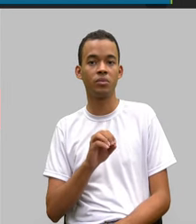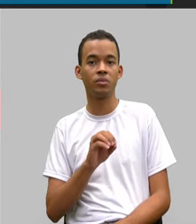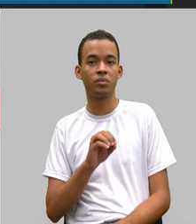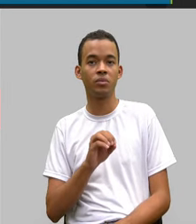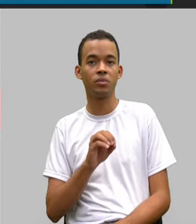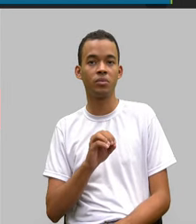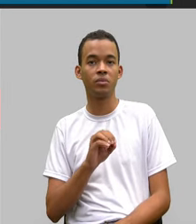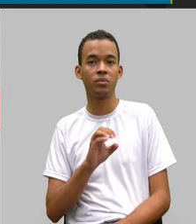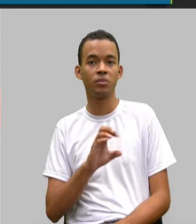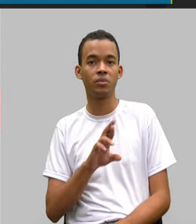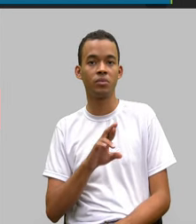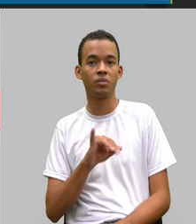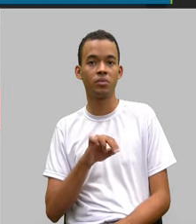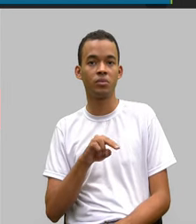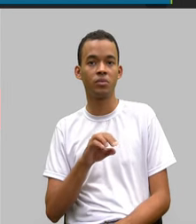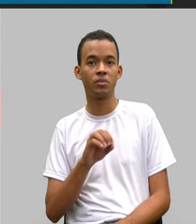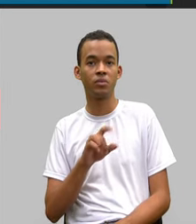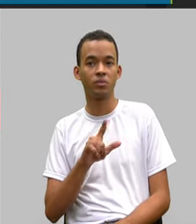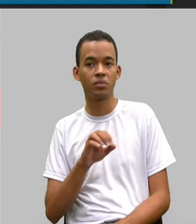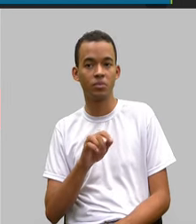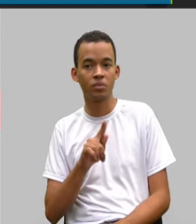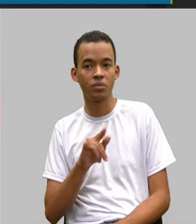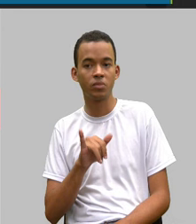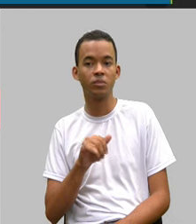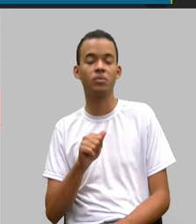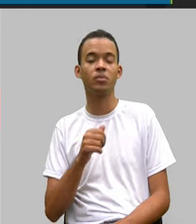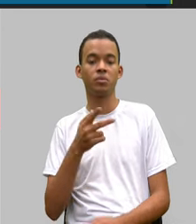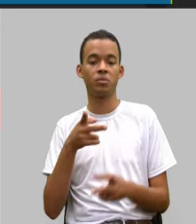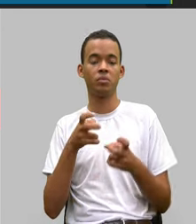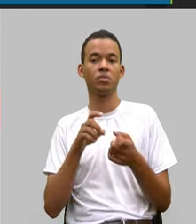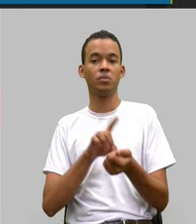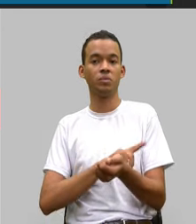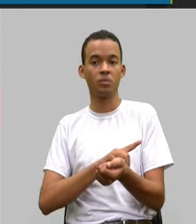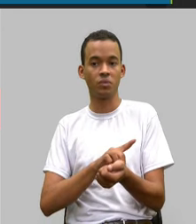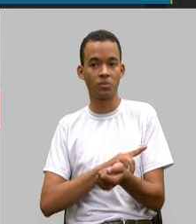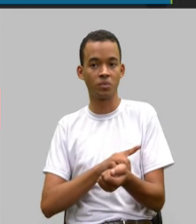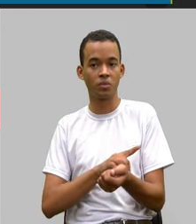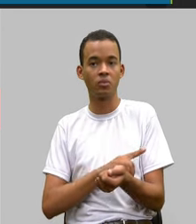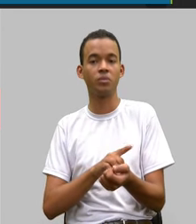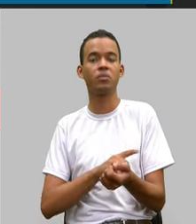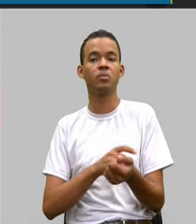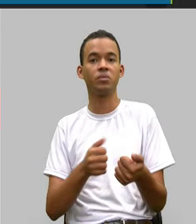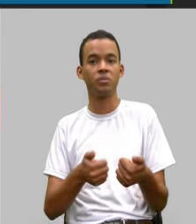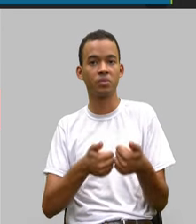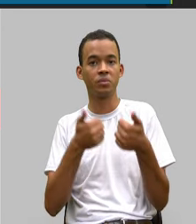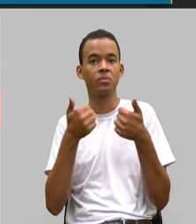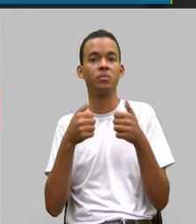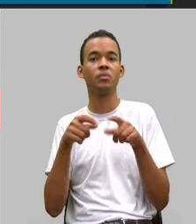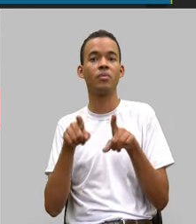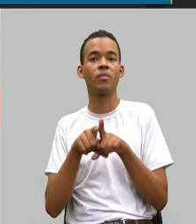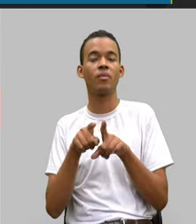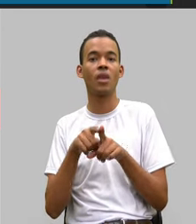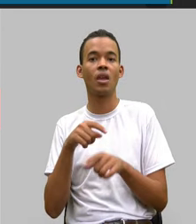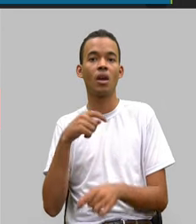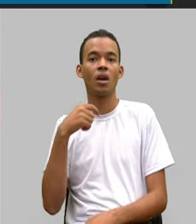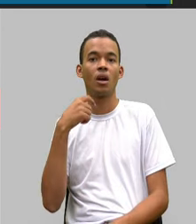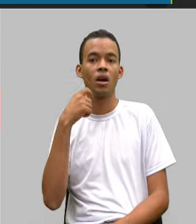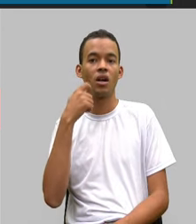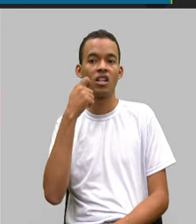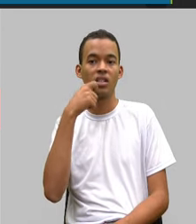a insulina na odontologia o uso está crescente com a dor or